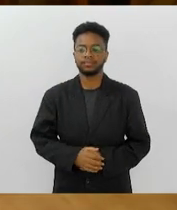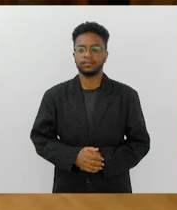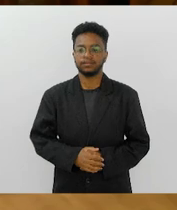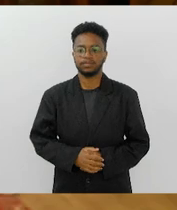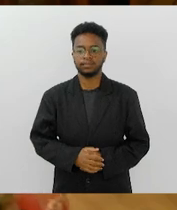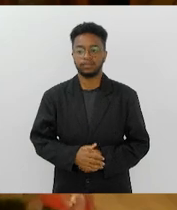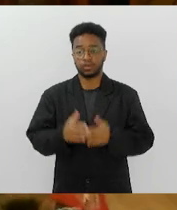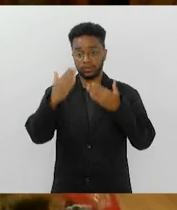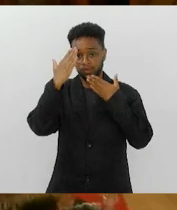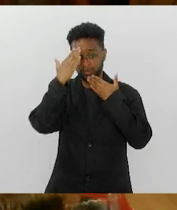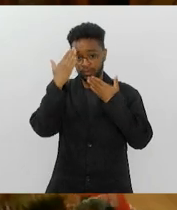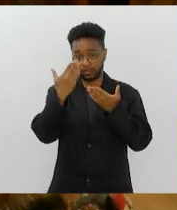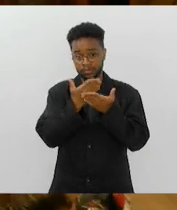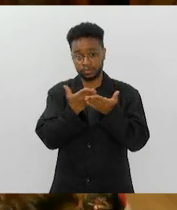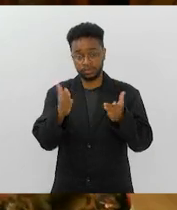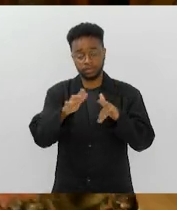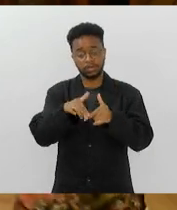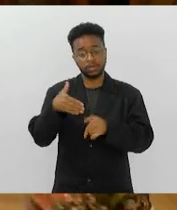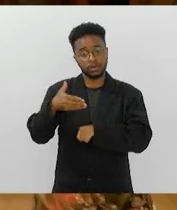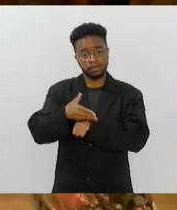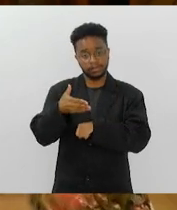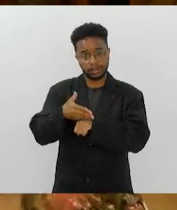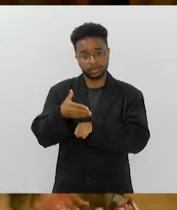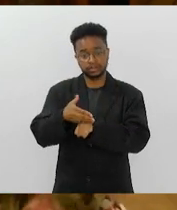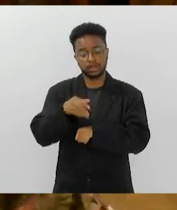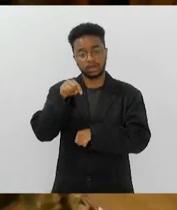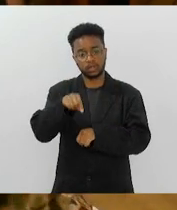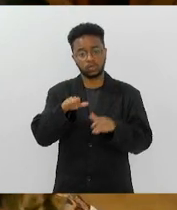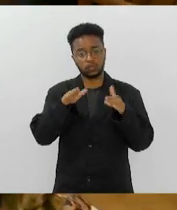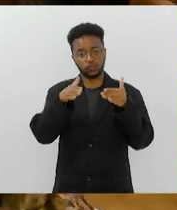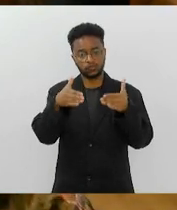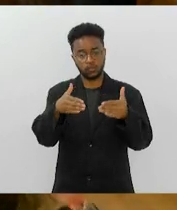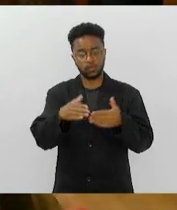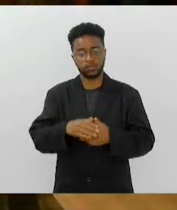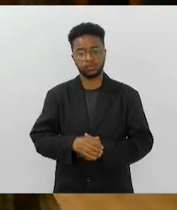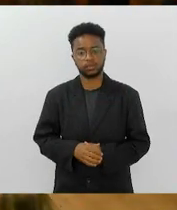Muito obrigada pela participação dos senhores nesse fórum.